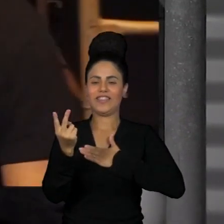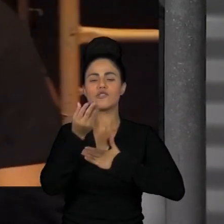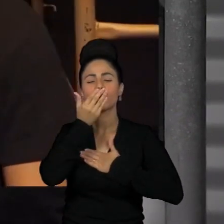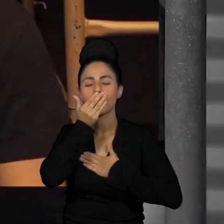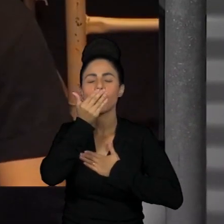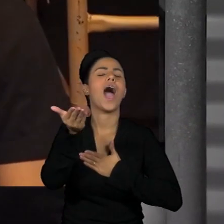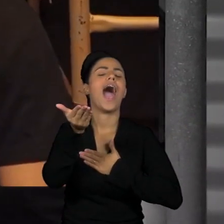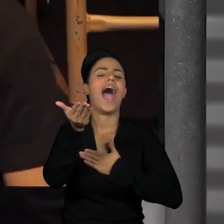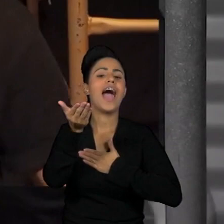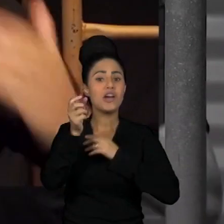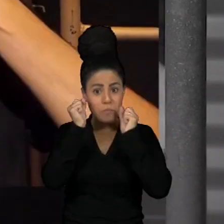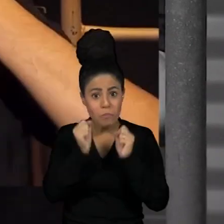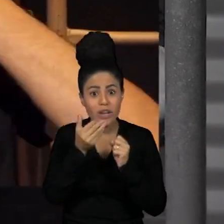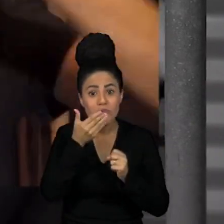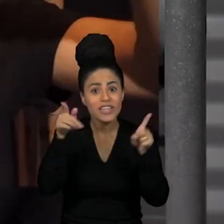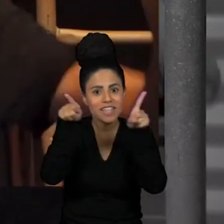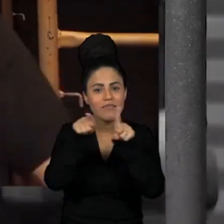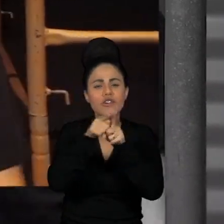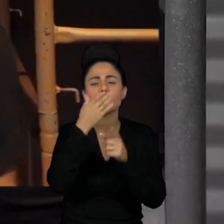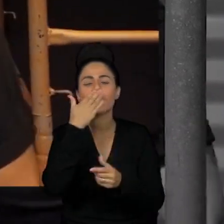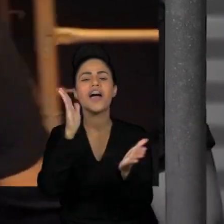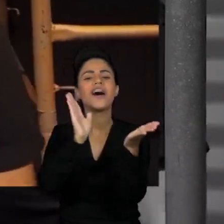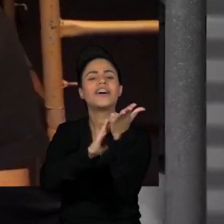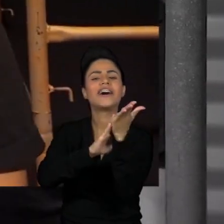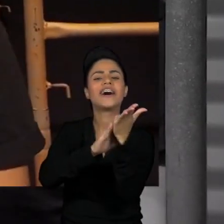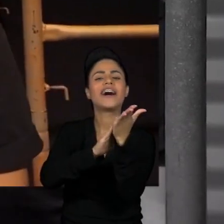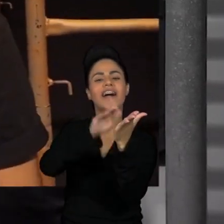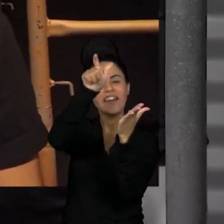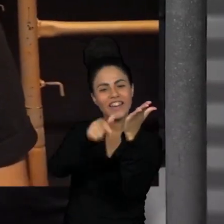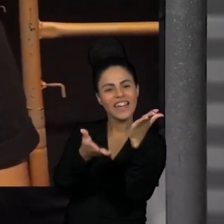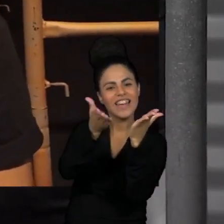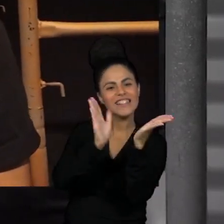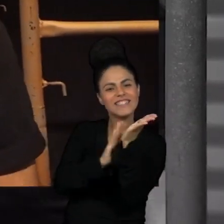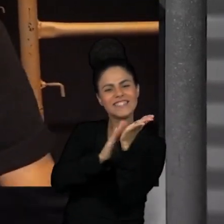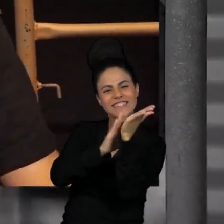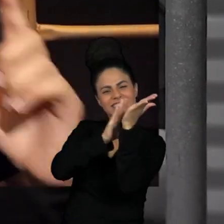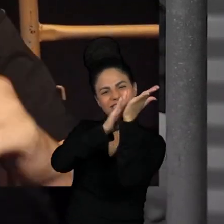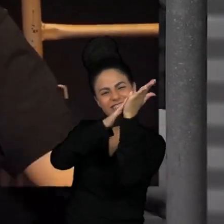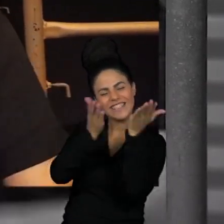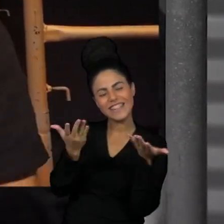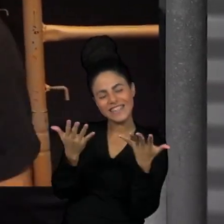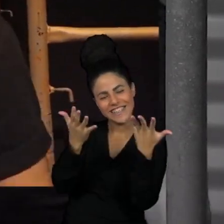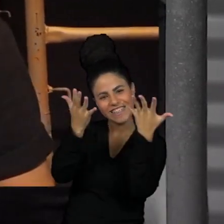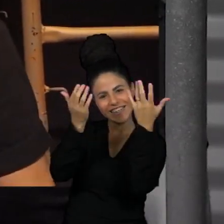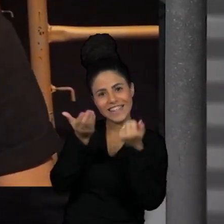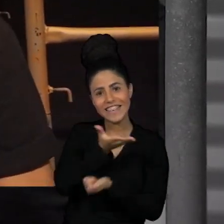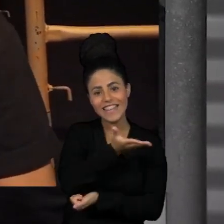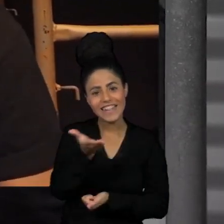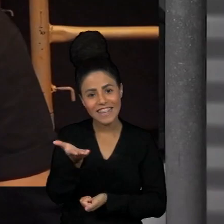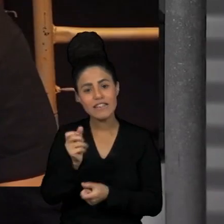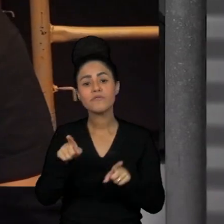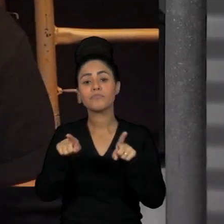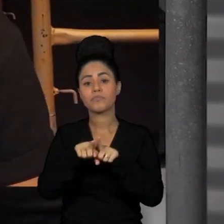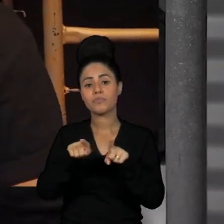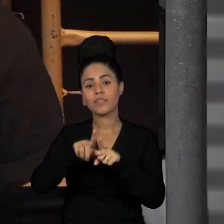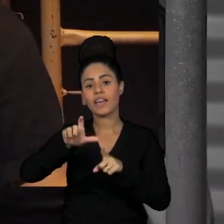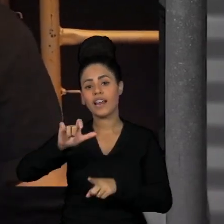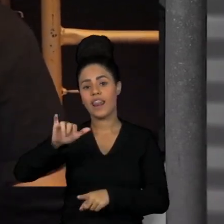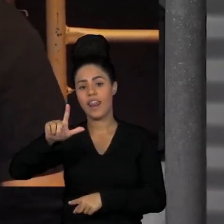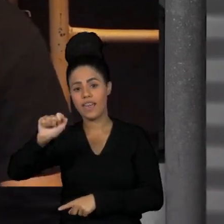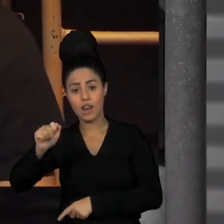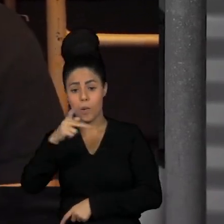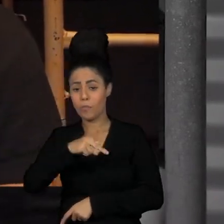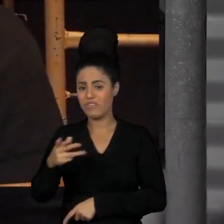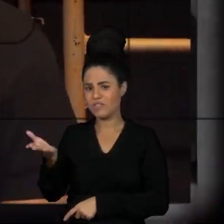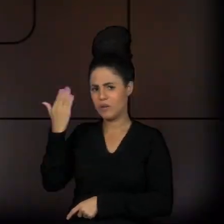posso mandar também para ela? Claro. Parabéns aí pelo menino. E para a dona Leila, professora? Também para a dona Leila, que o mundo dá